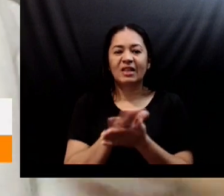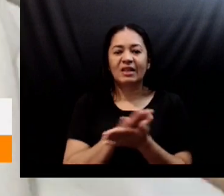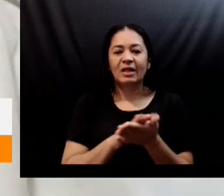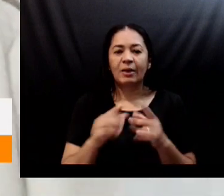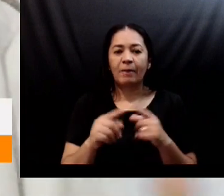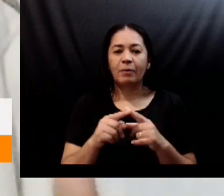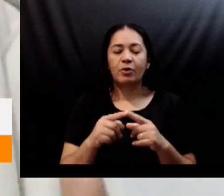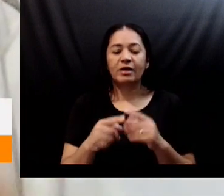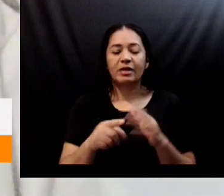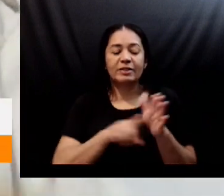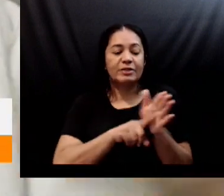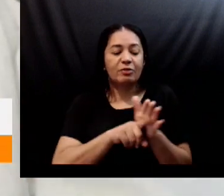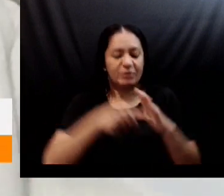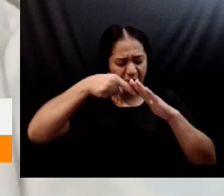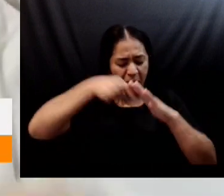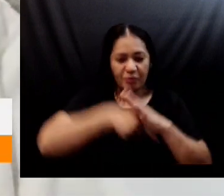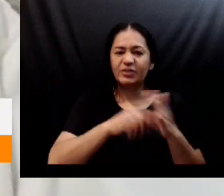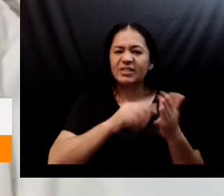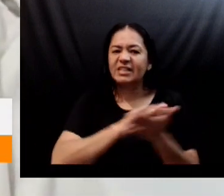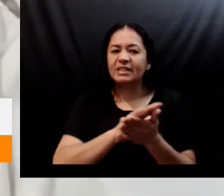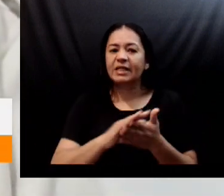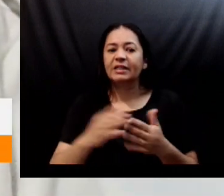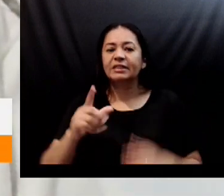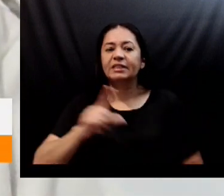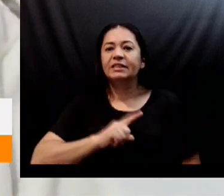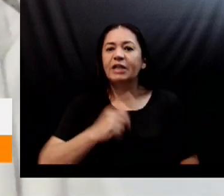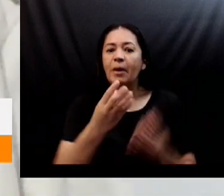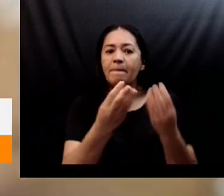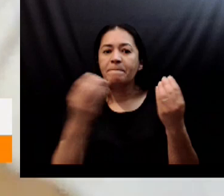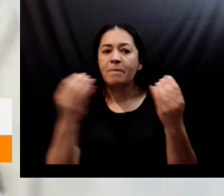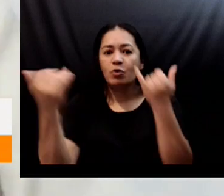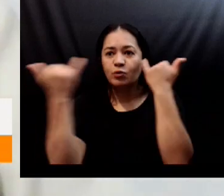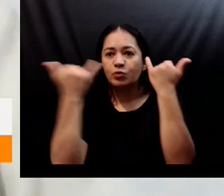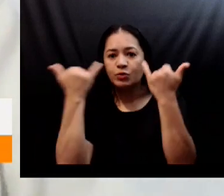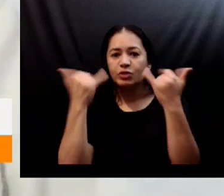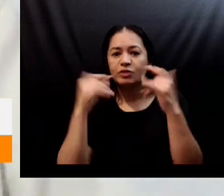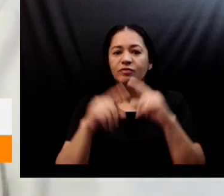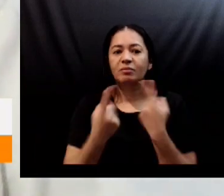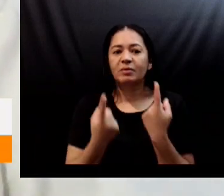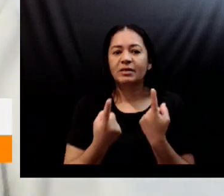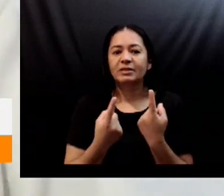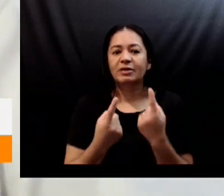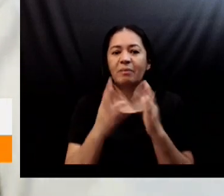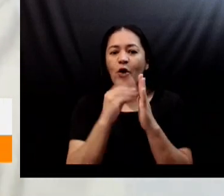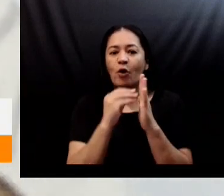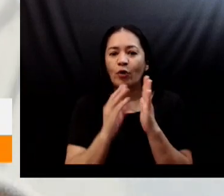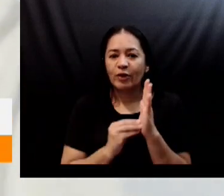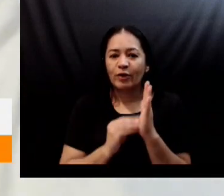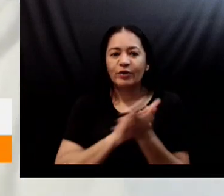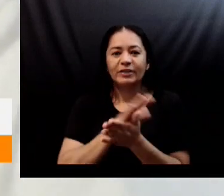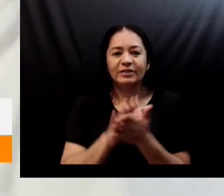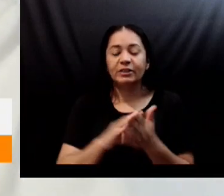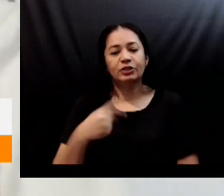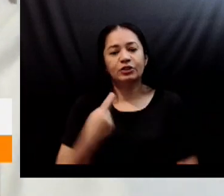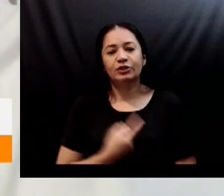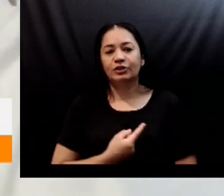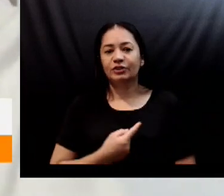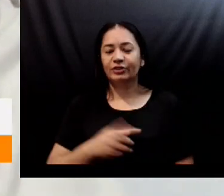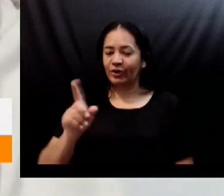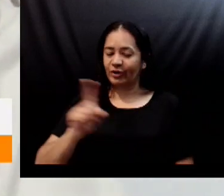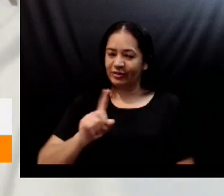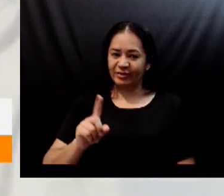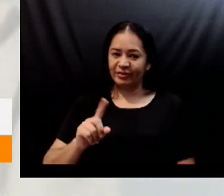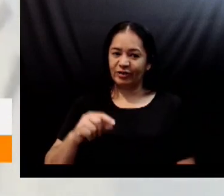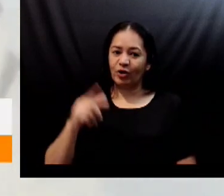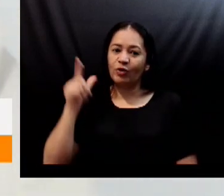nada. Tem muita informação e eles estão atrás desse monte de informação. Já a gente, os mais velhos, conseguimos nos especializar, nos aprofundar